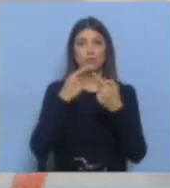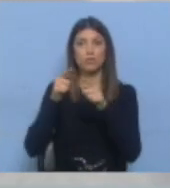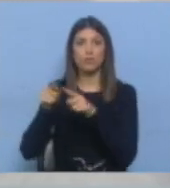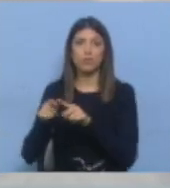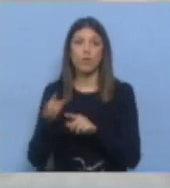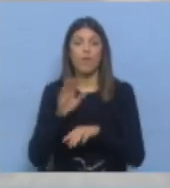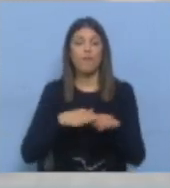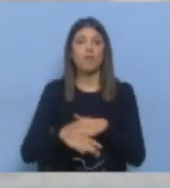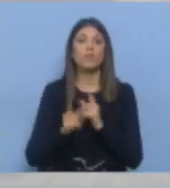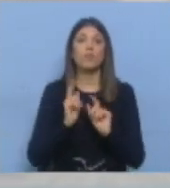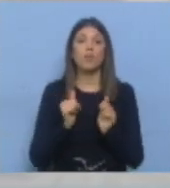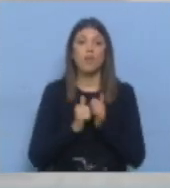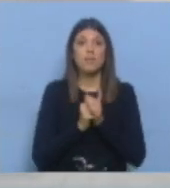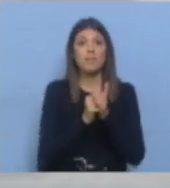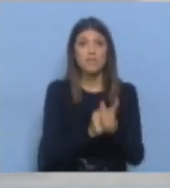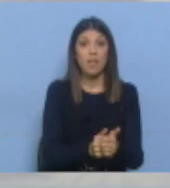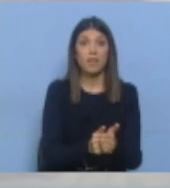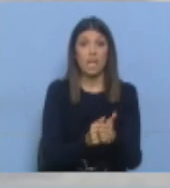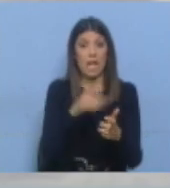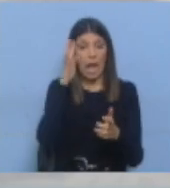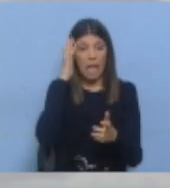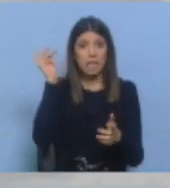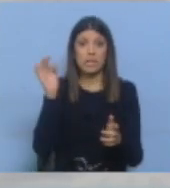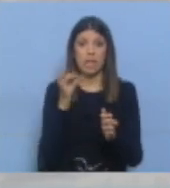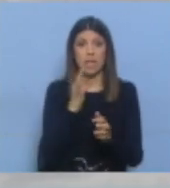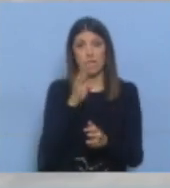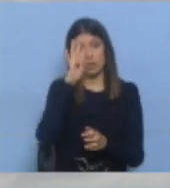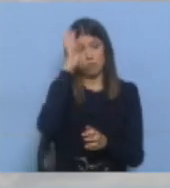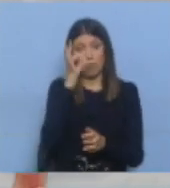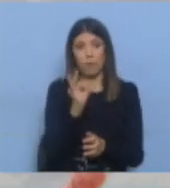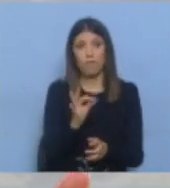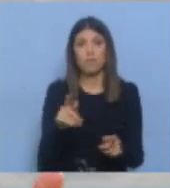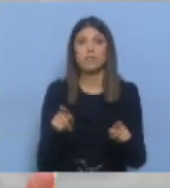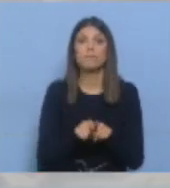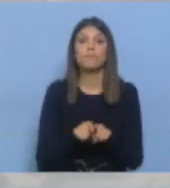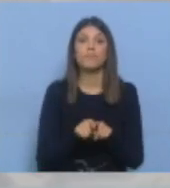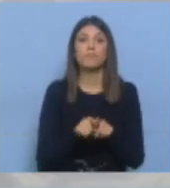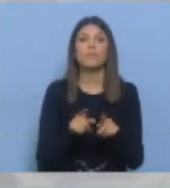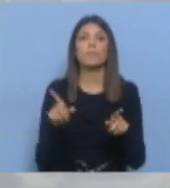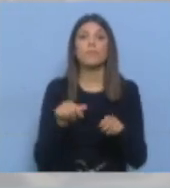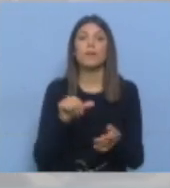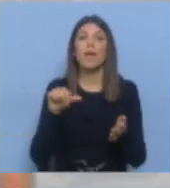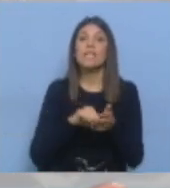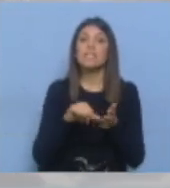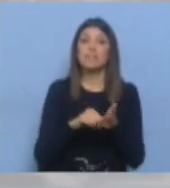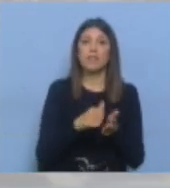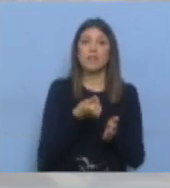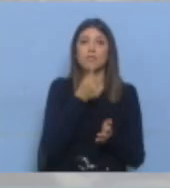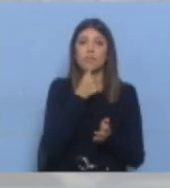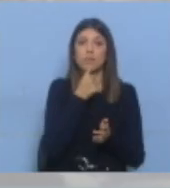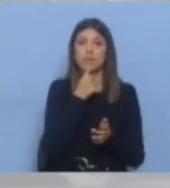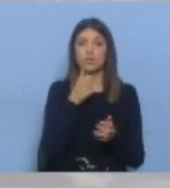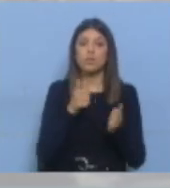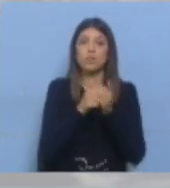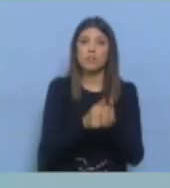acho que isso é o verdadeiramente eixo que define o pontificado, que é a Evangelii Gaudium, onde se entronca todas as decisões que agora o Papa tem tomado nestes